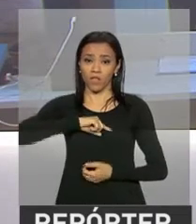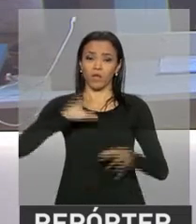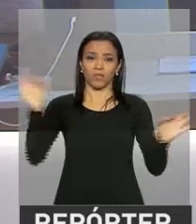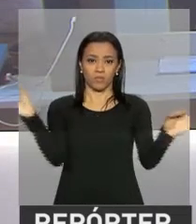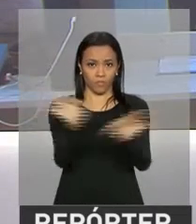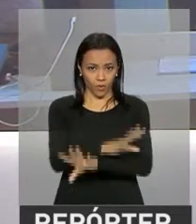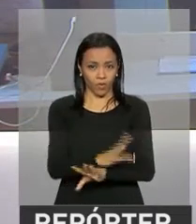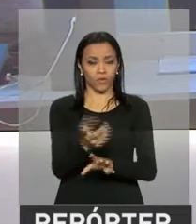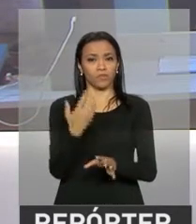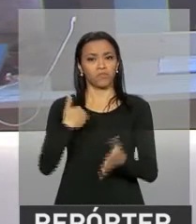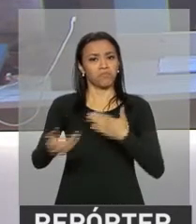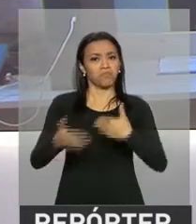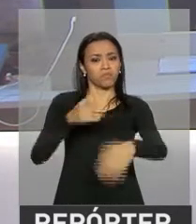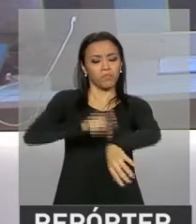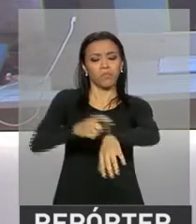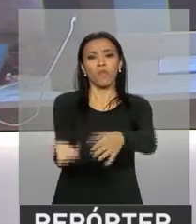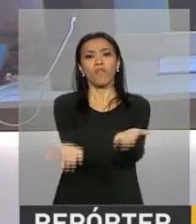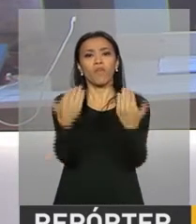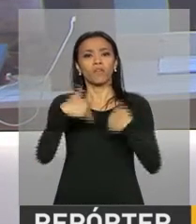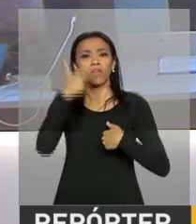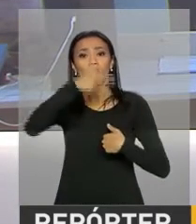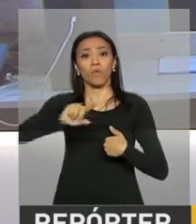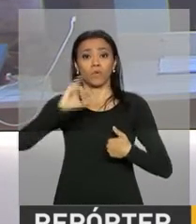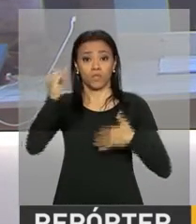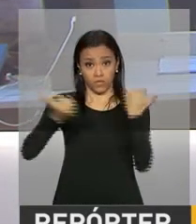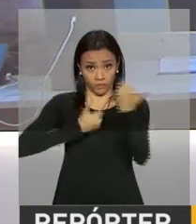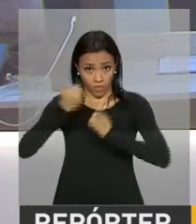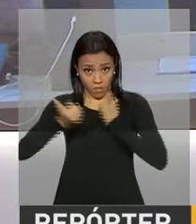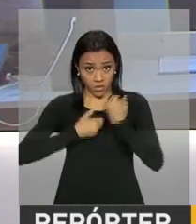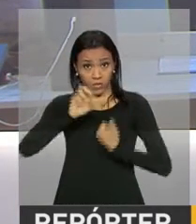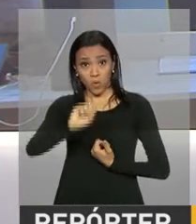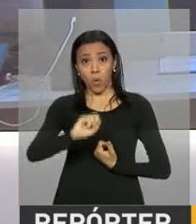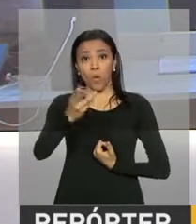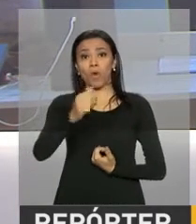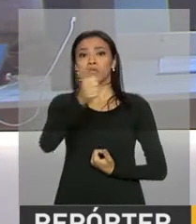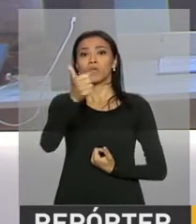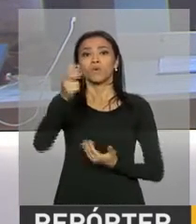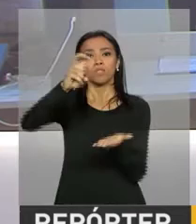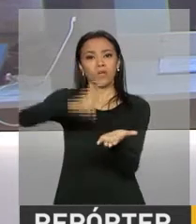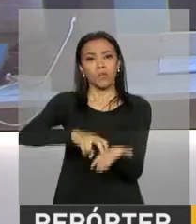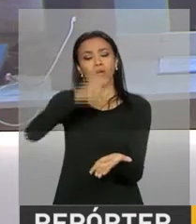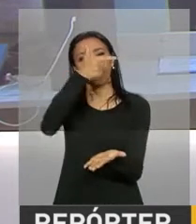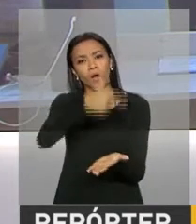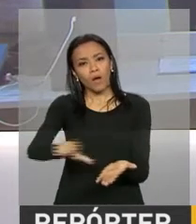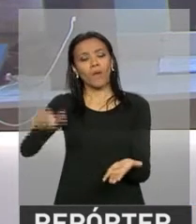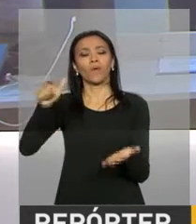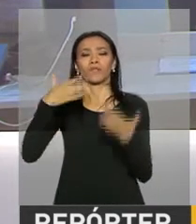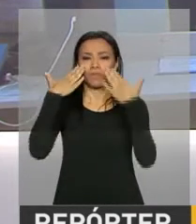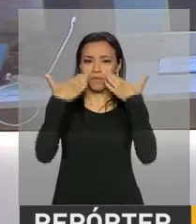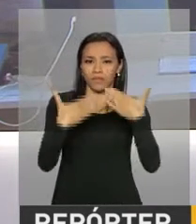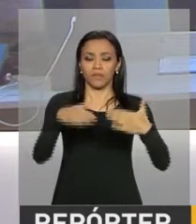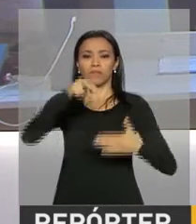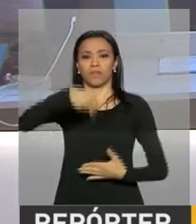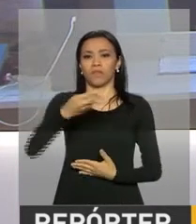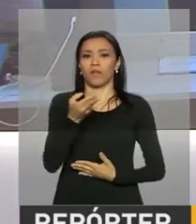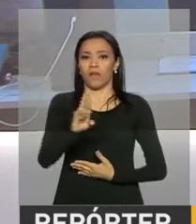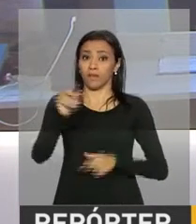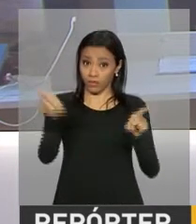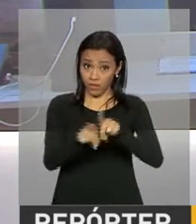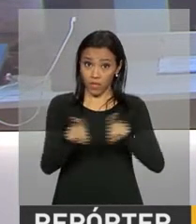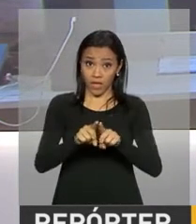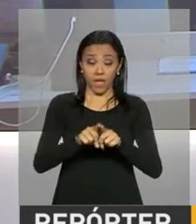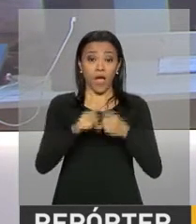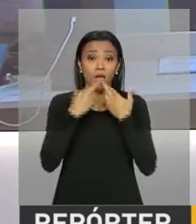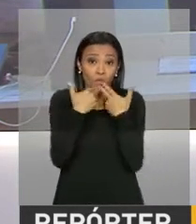por aqui, podemos voltar a qualquer momento com outras informações ou às 11 da manhã na próxima edição do Repórter NBR. Acompanhe também